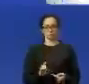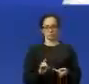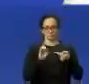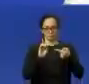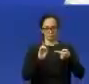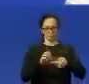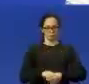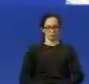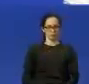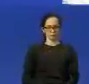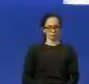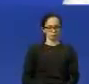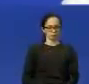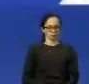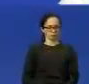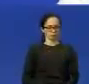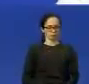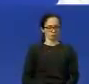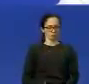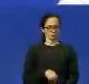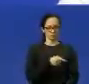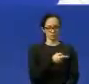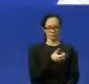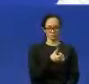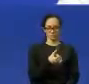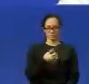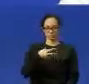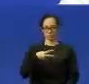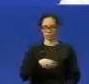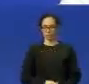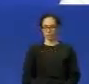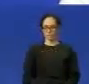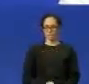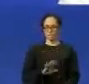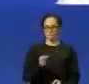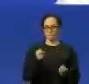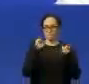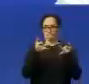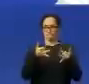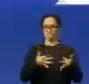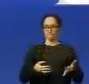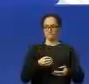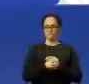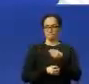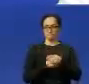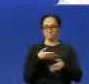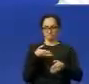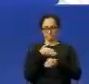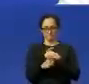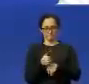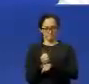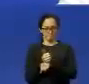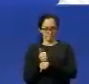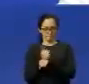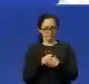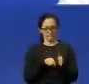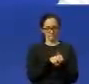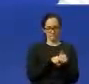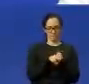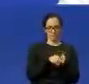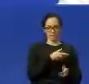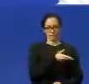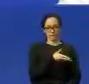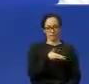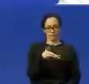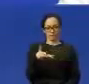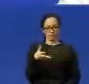resposta. Já na questão 162, fala sobre o trabalho de um fisiologista inglês sobre a